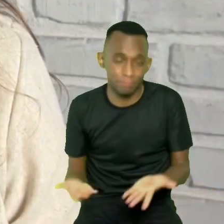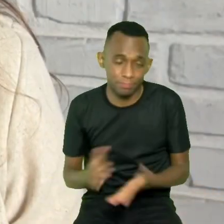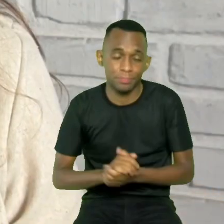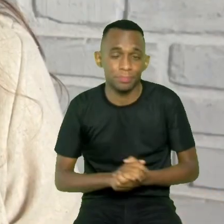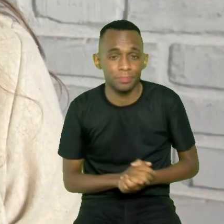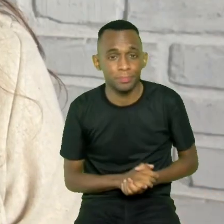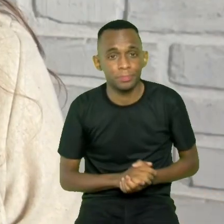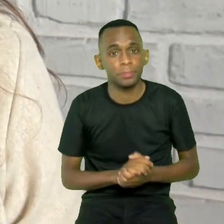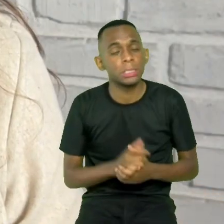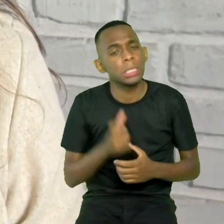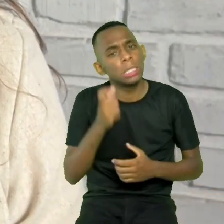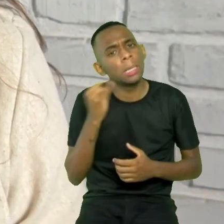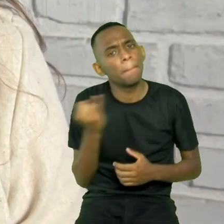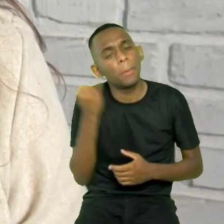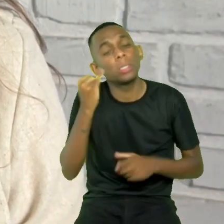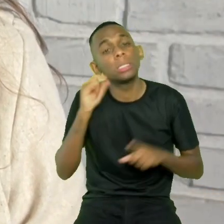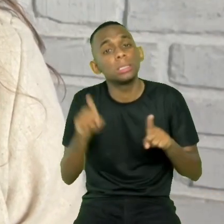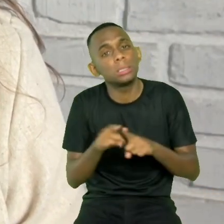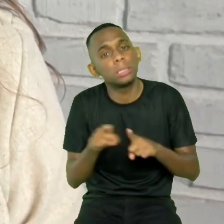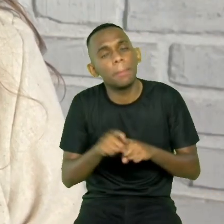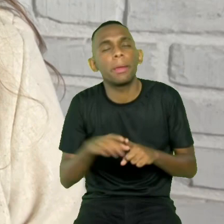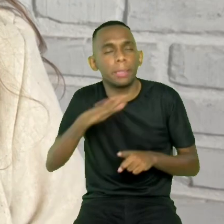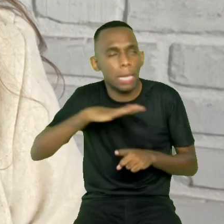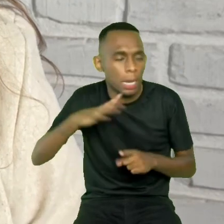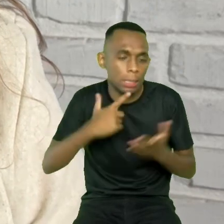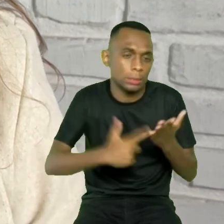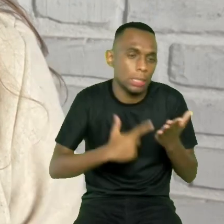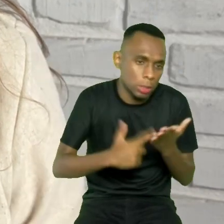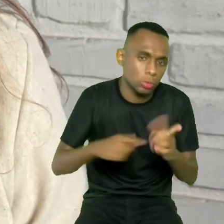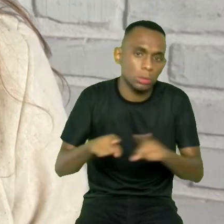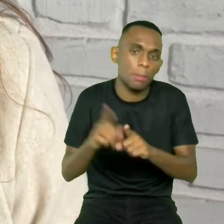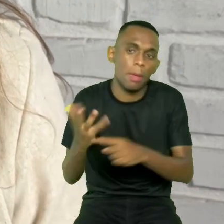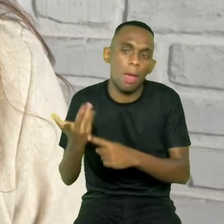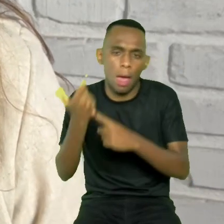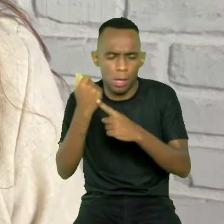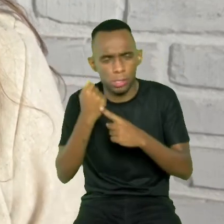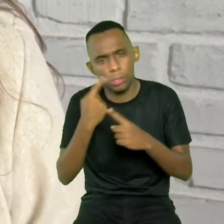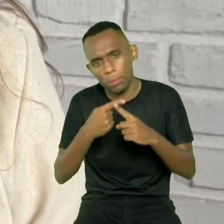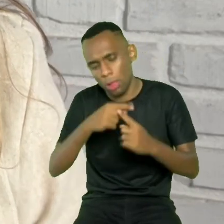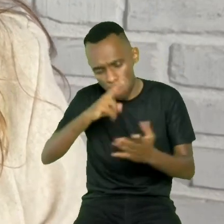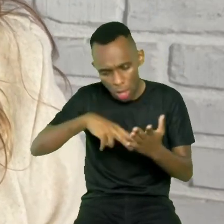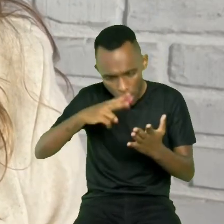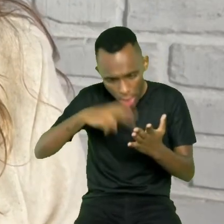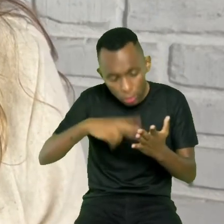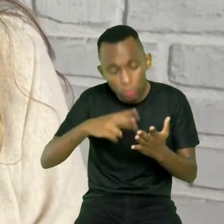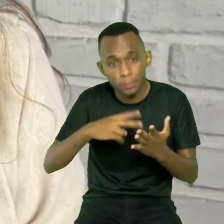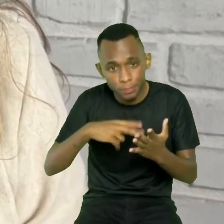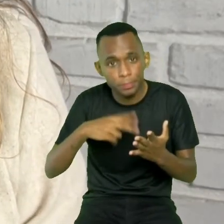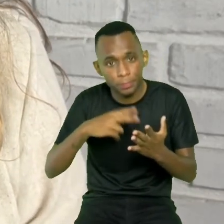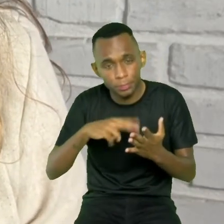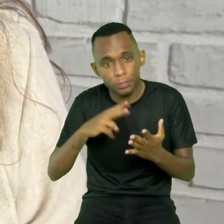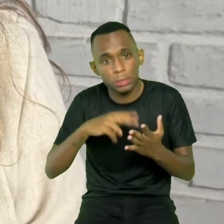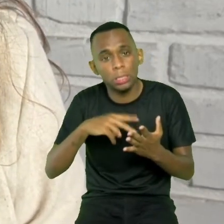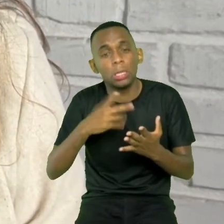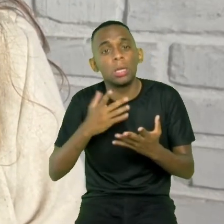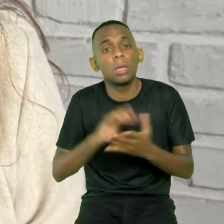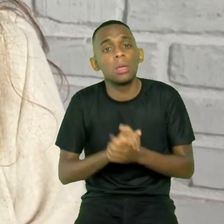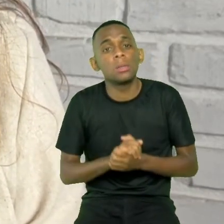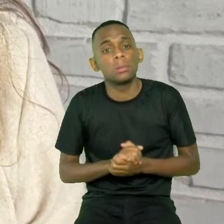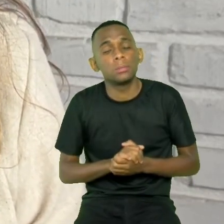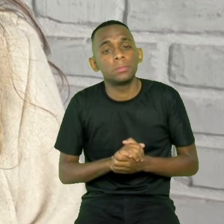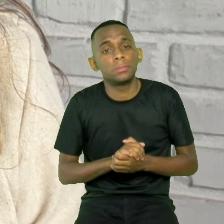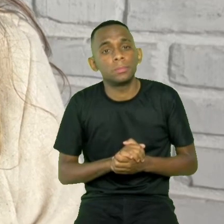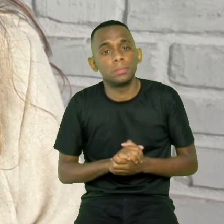para a literatura, a arte, tanto nesse livro, né, quanto Enquanto o Soco Vem Vindo,